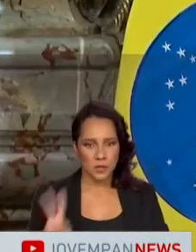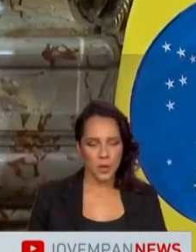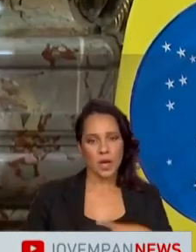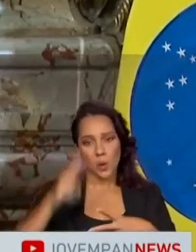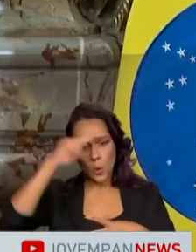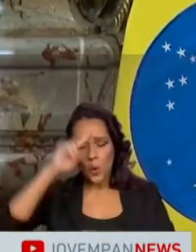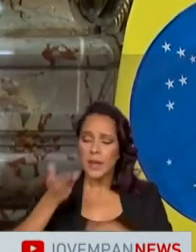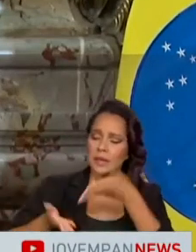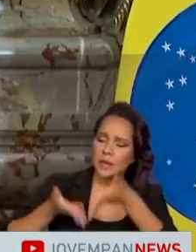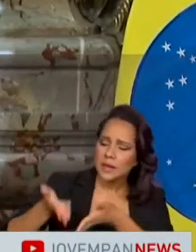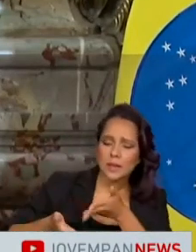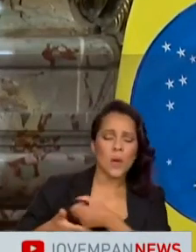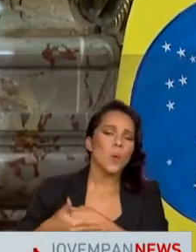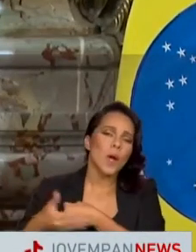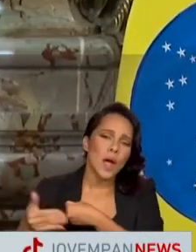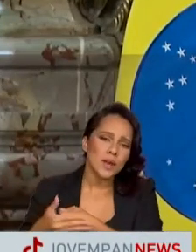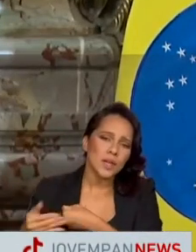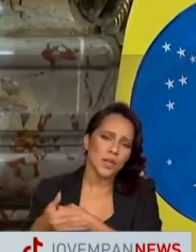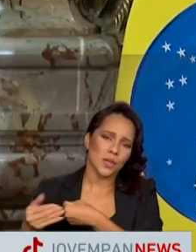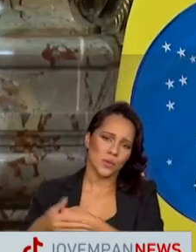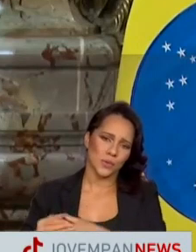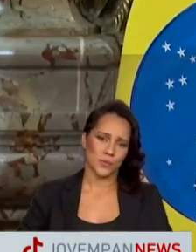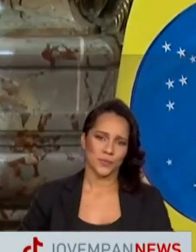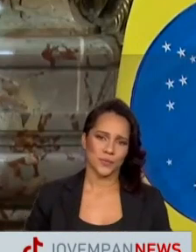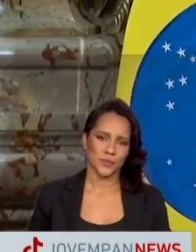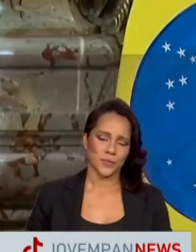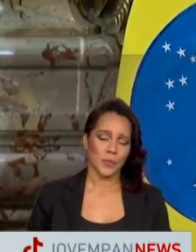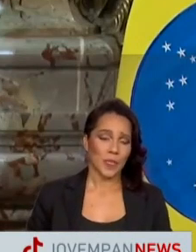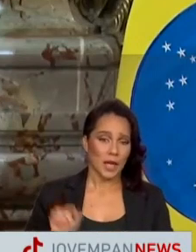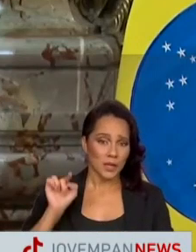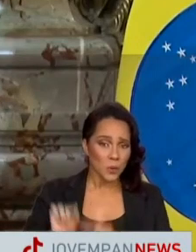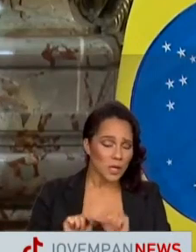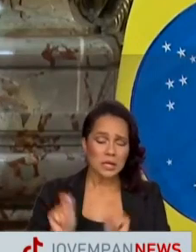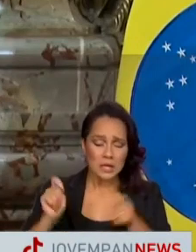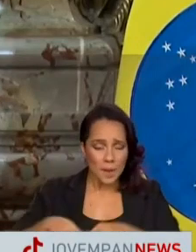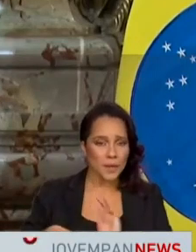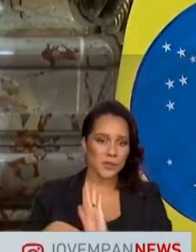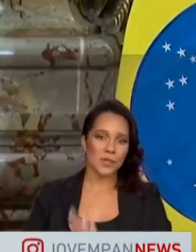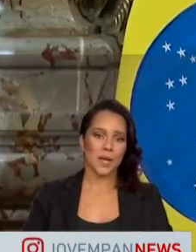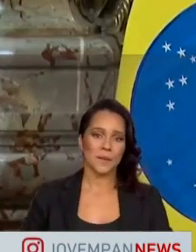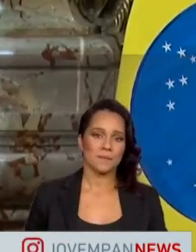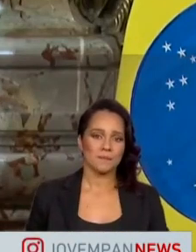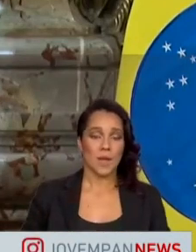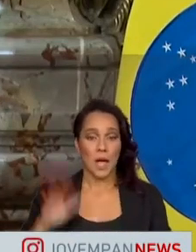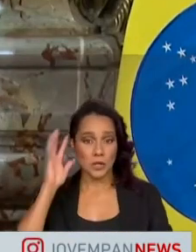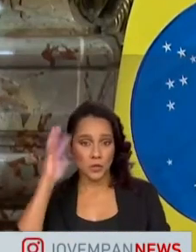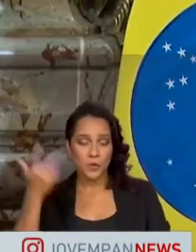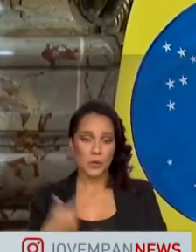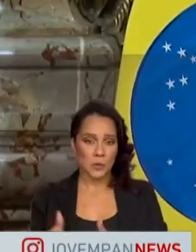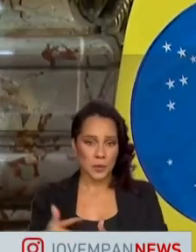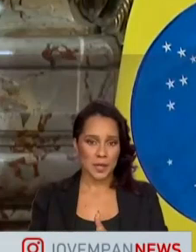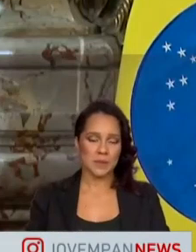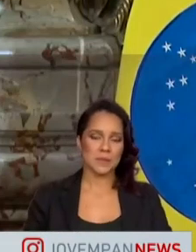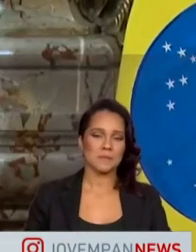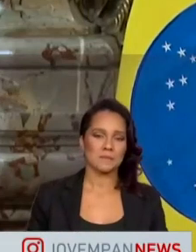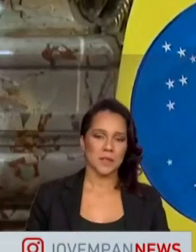Venezuela e Cuba com muito carinho. Devem tratar a Venezuela e a Cuba com muito carinho. E naquilo que a gente puder ajudar. Em lo que podamos ajudar. A resolver ajudar, os seus problemas.